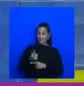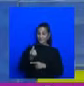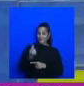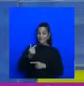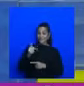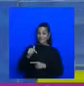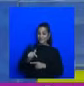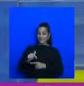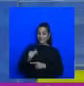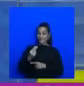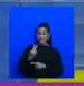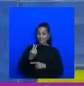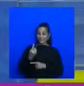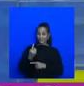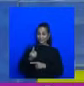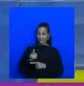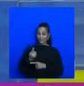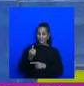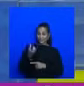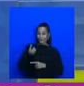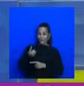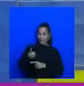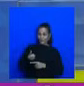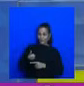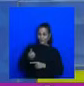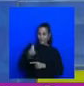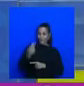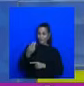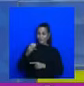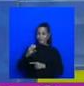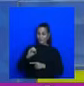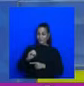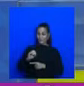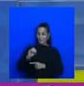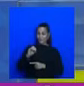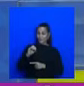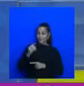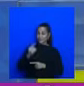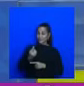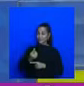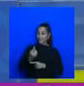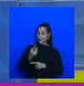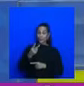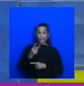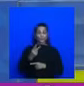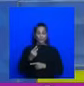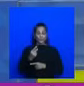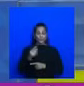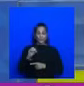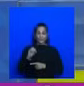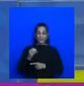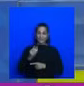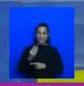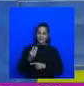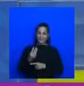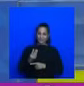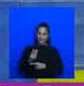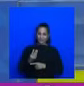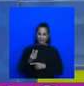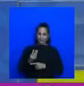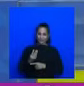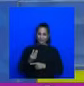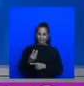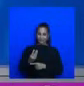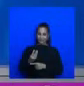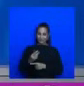07, 06, 17, 21, 16, 20, 01, 12